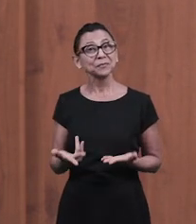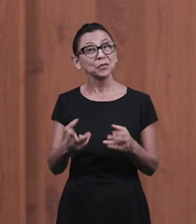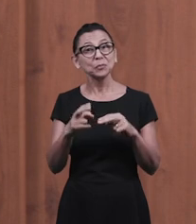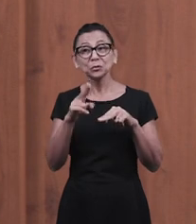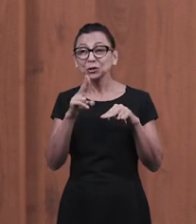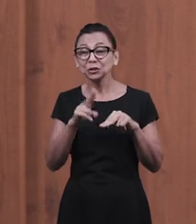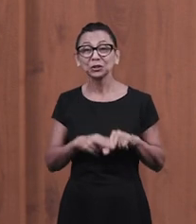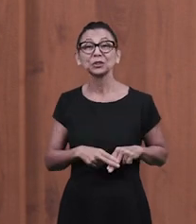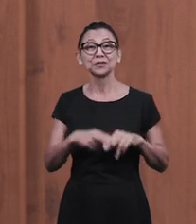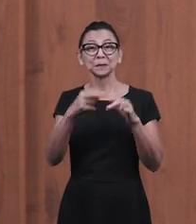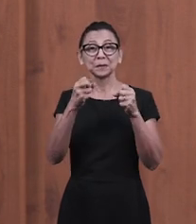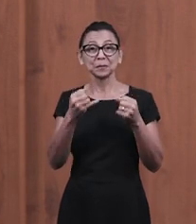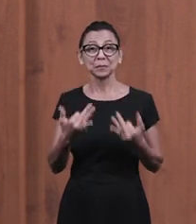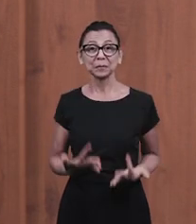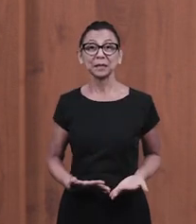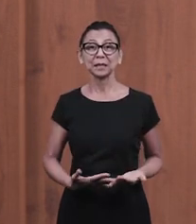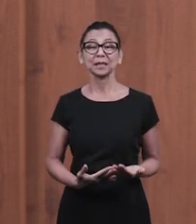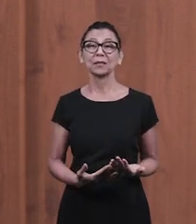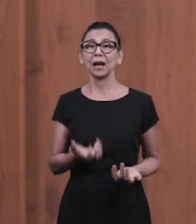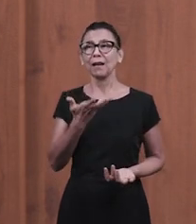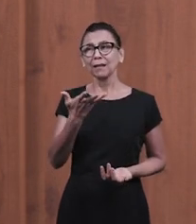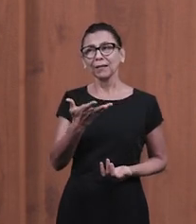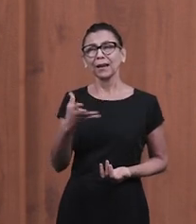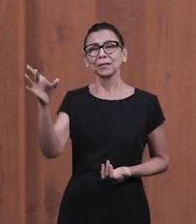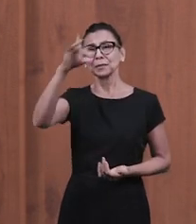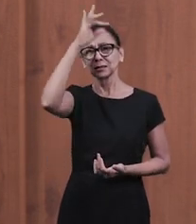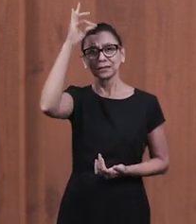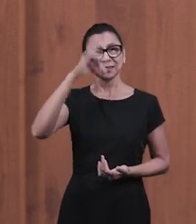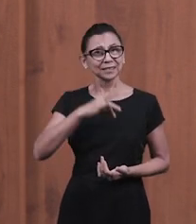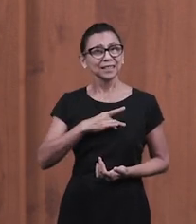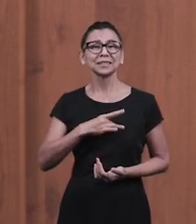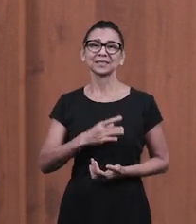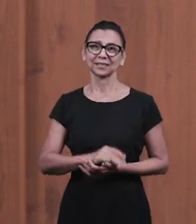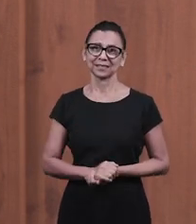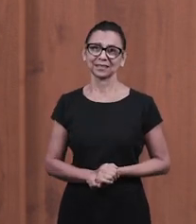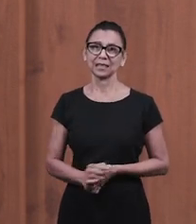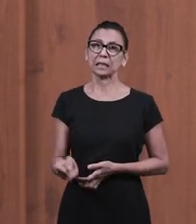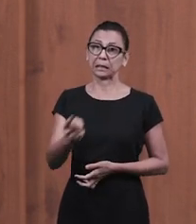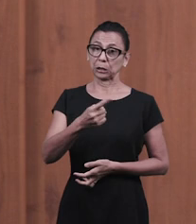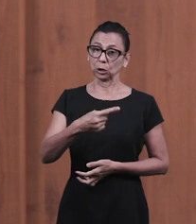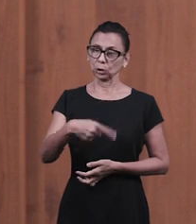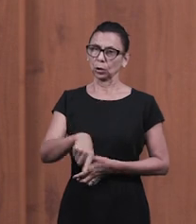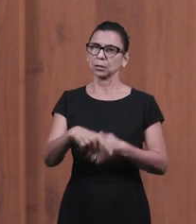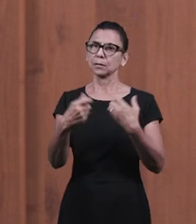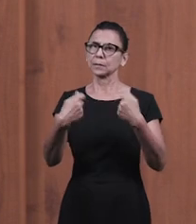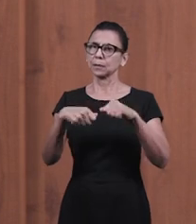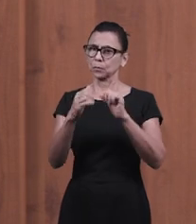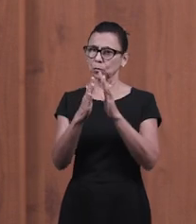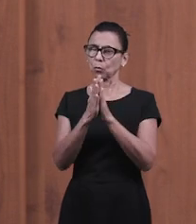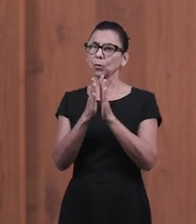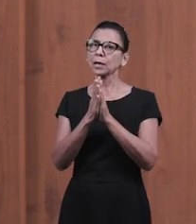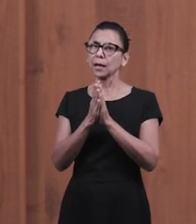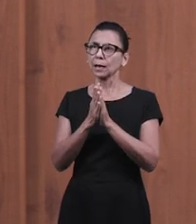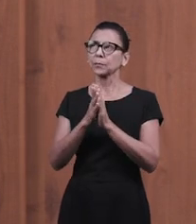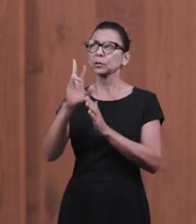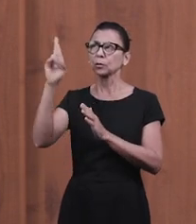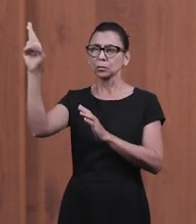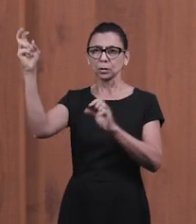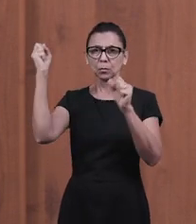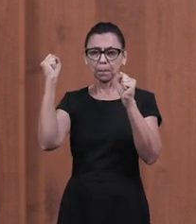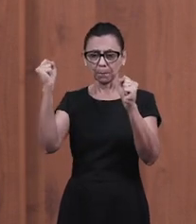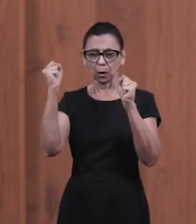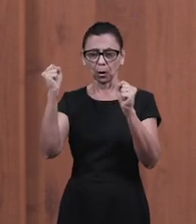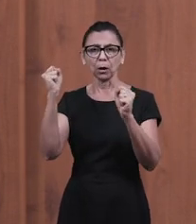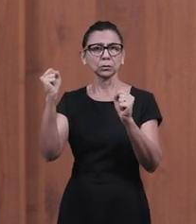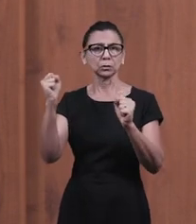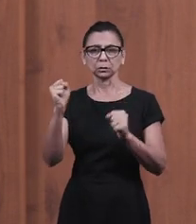qual eles querem ser batizados com o Espírito Santo. Motivo até de nós orarmos ao Senhor, porque o Senhor pode sim batizar a criança com o Espírito